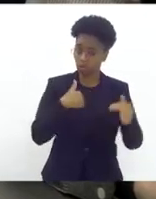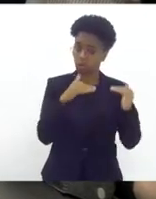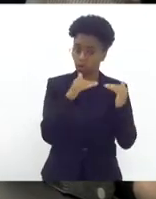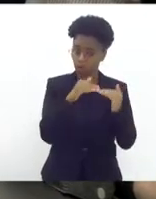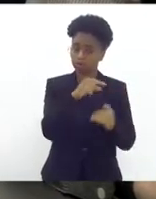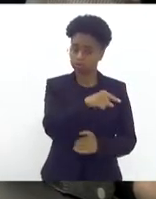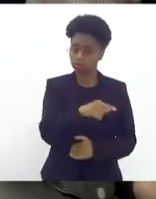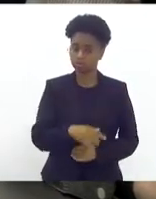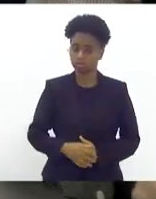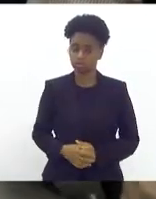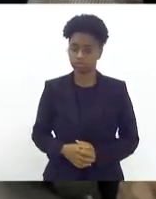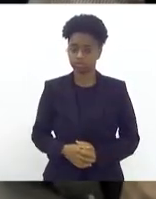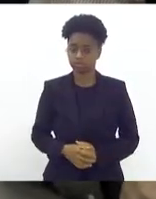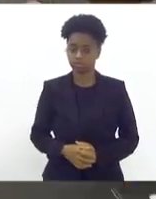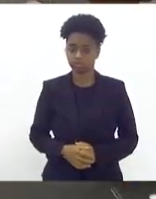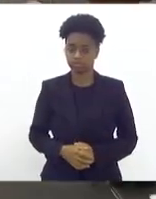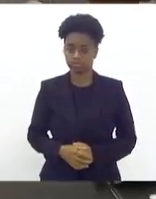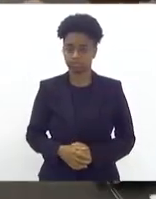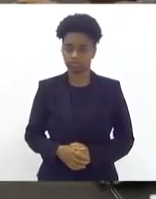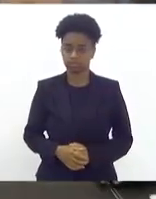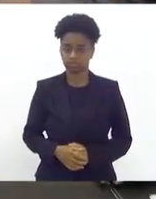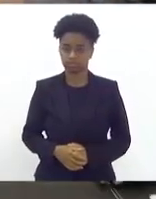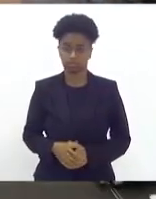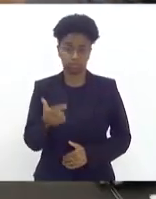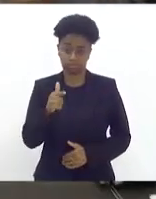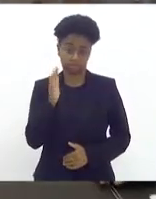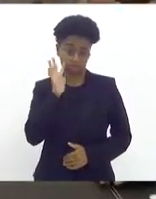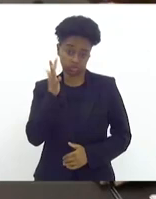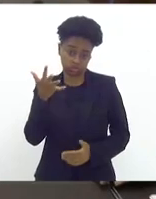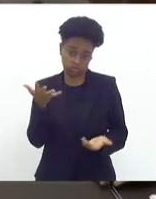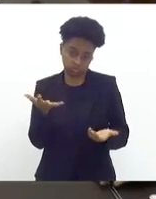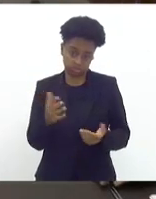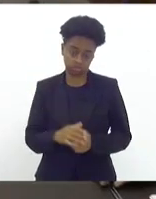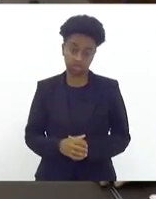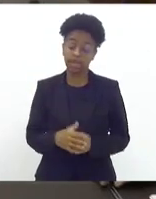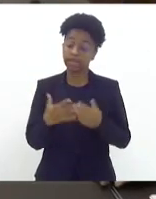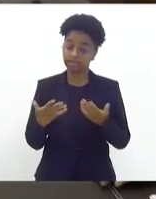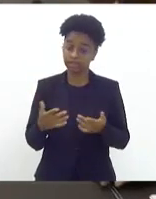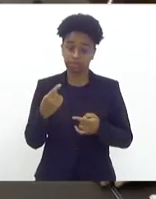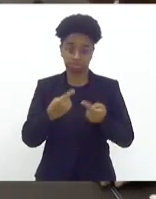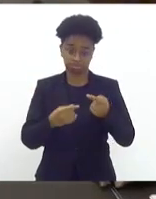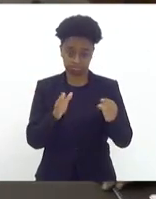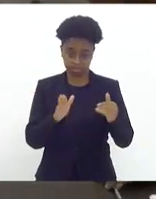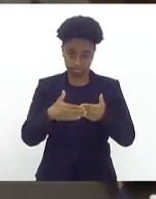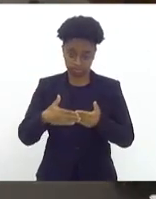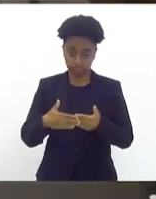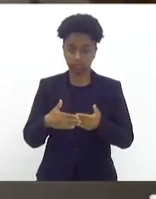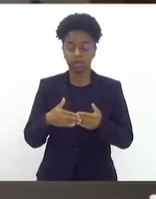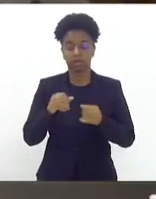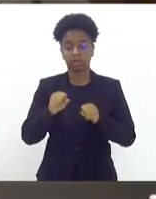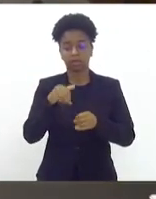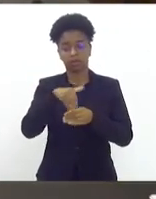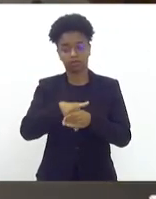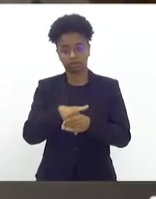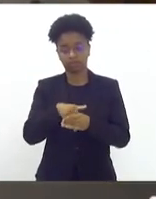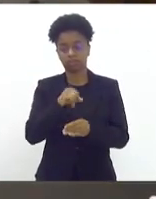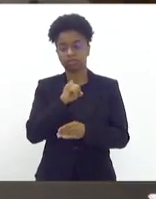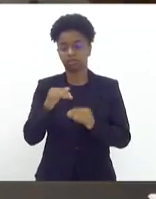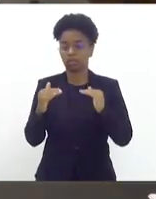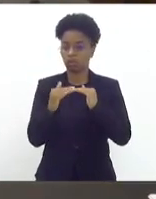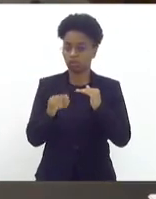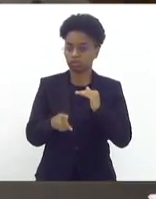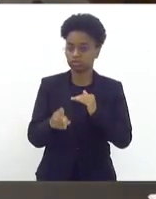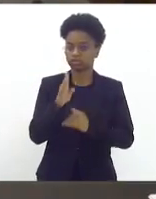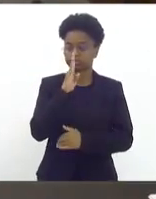certeza. Não tem saída. Então, não havendo quem queira discutir, encerrada a discussão e em votação. Senhores que